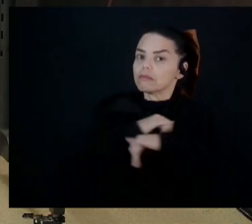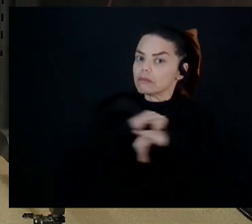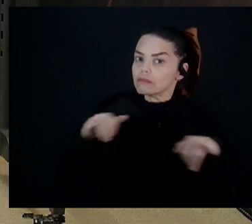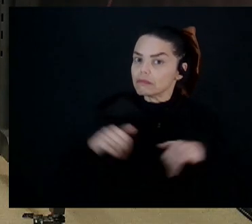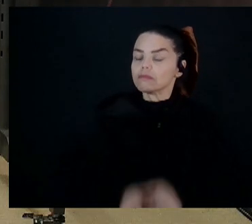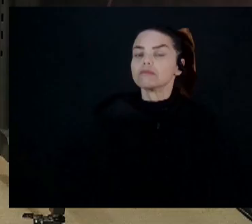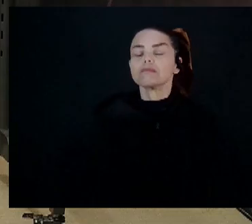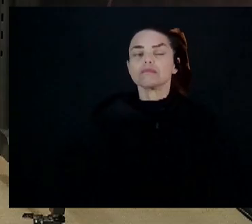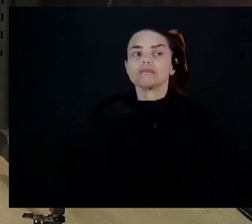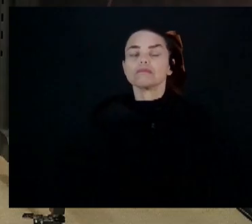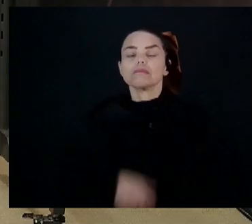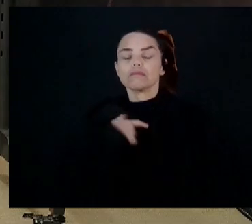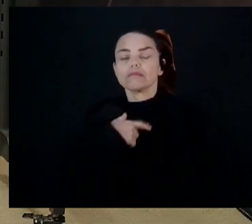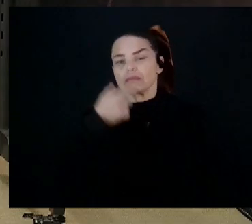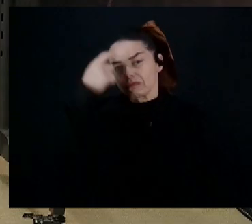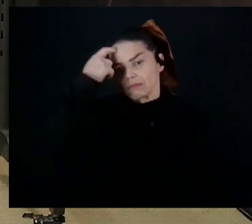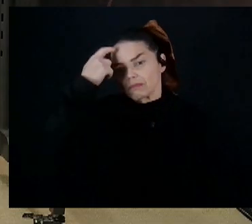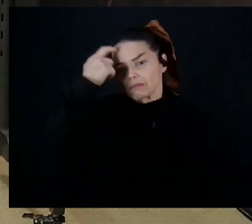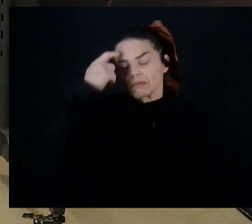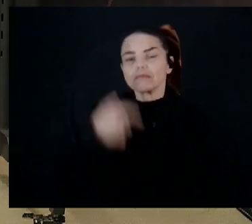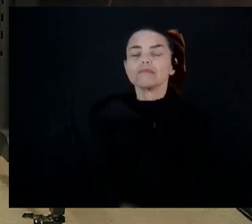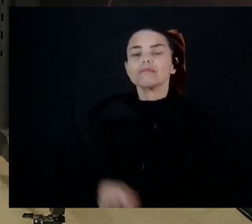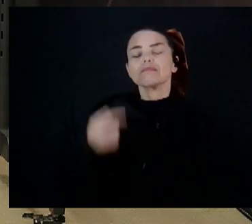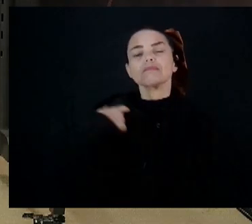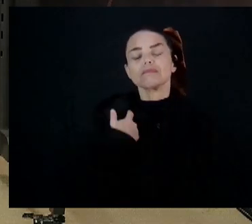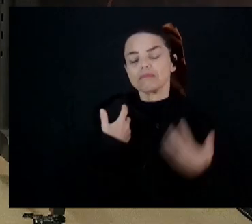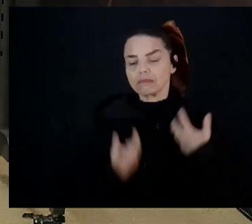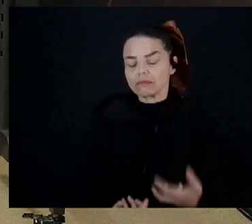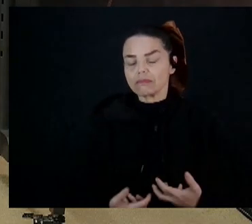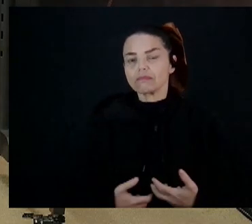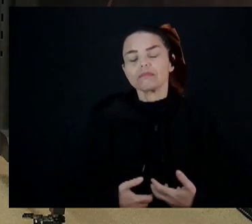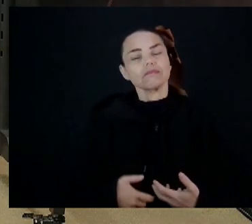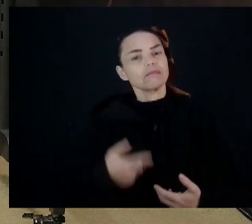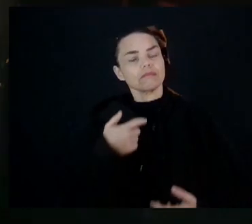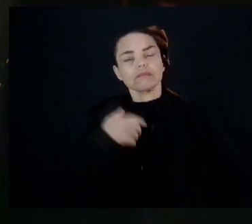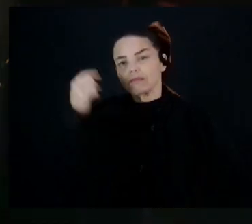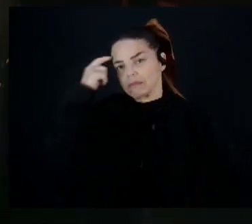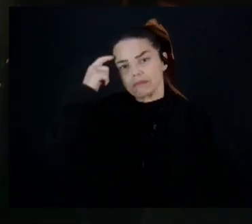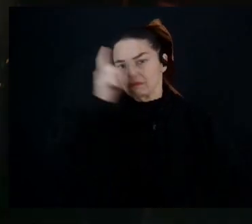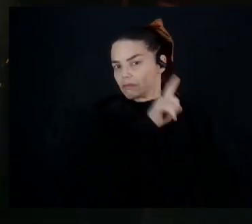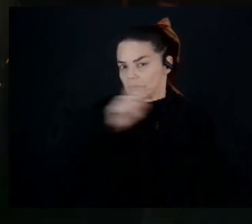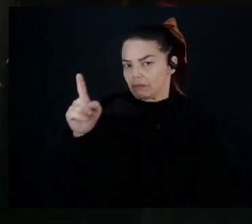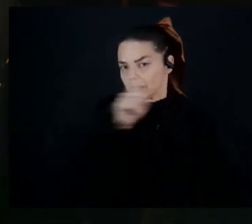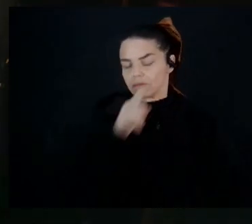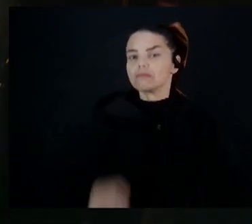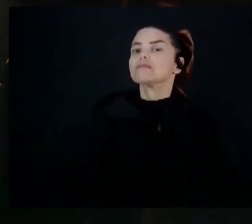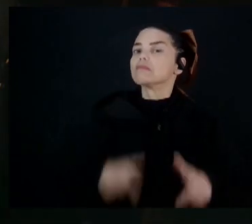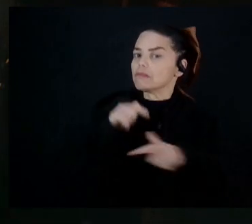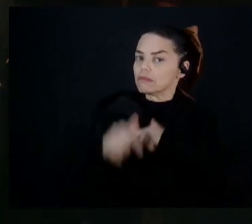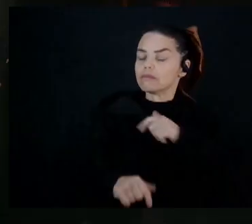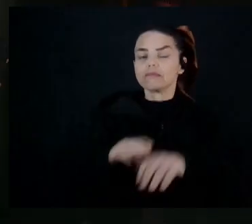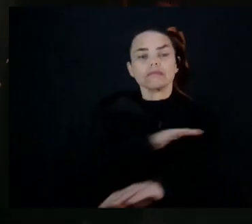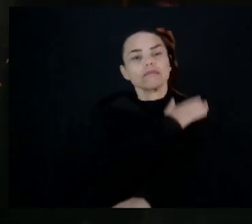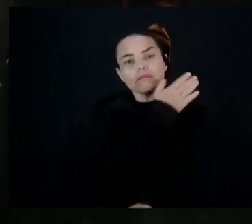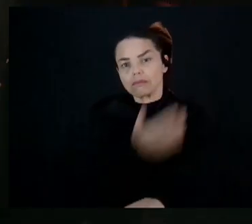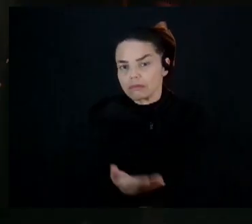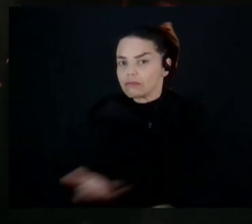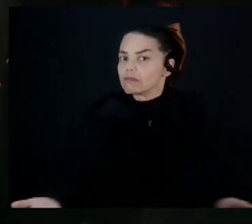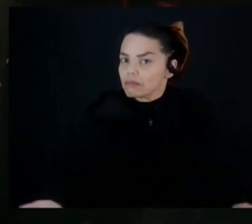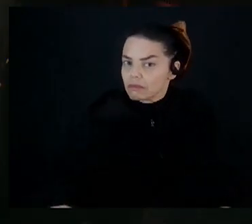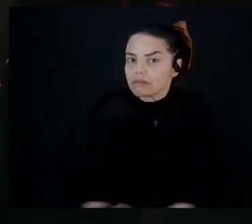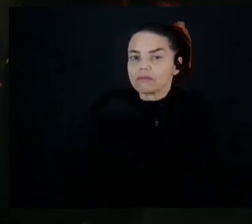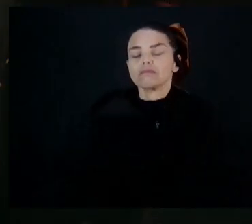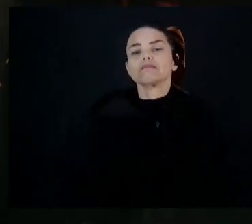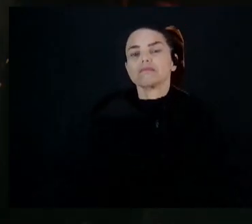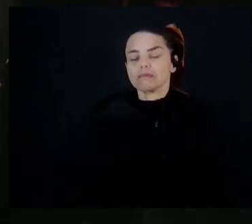uma coisa, a cabeça pensa outra. O corpo está cansado, mas a cabeça diz assim, não, pera lá, eu trabalhei o dia todo, então eu vou